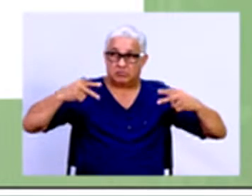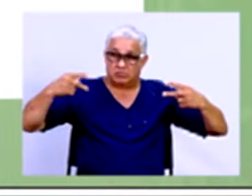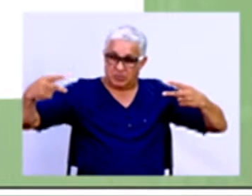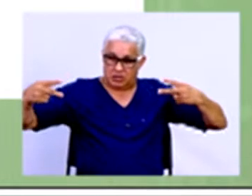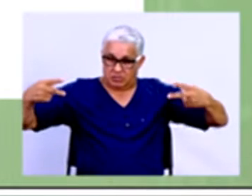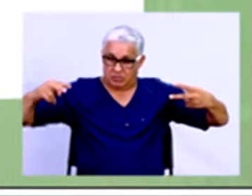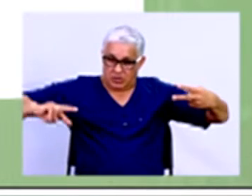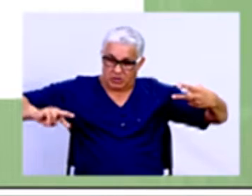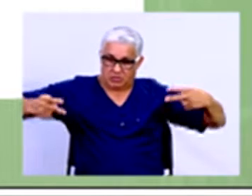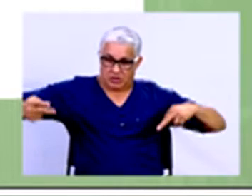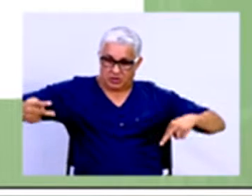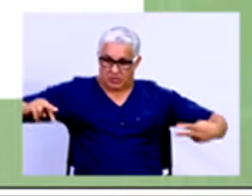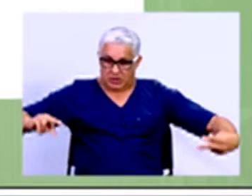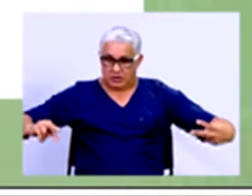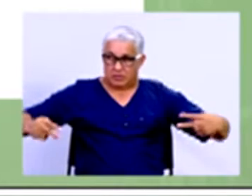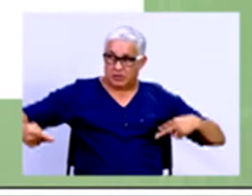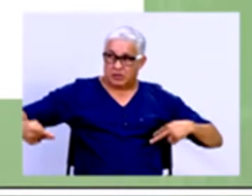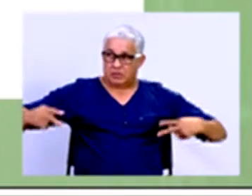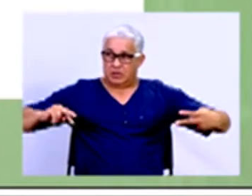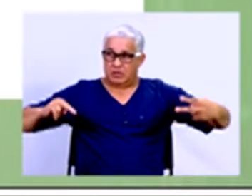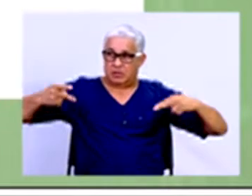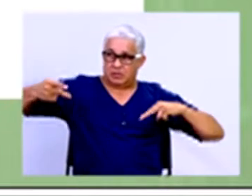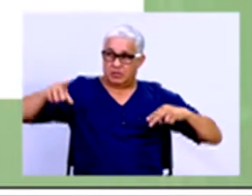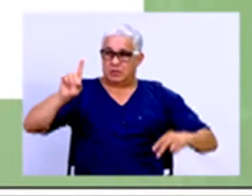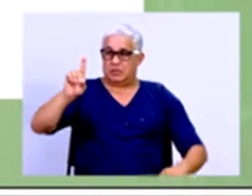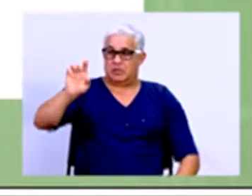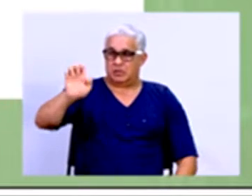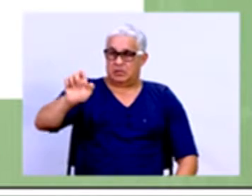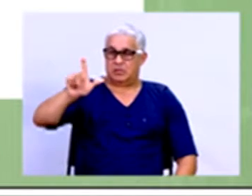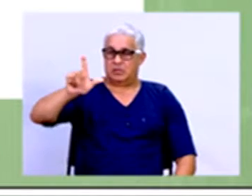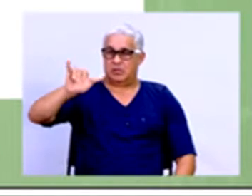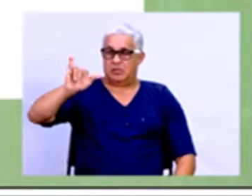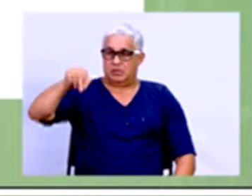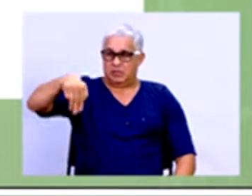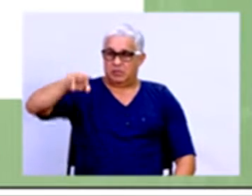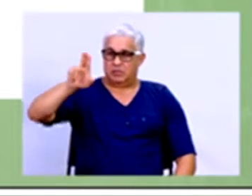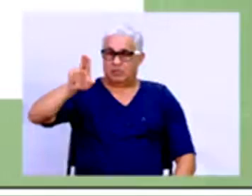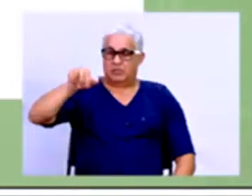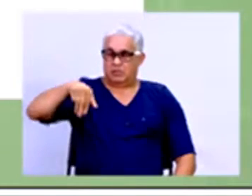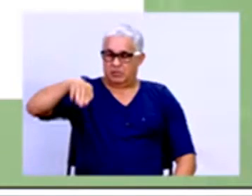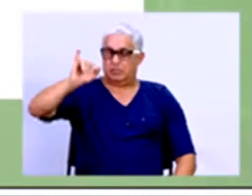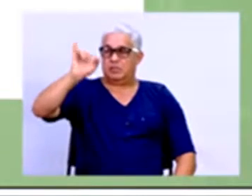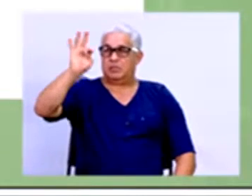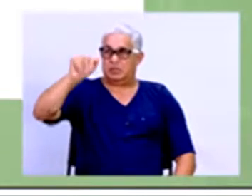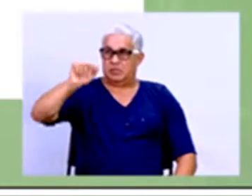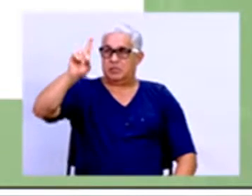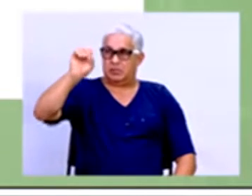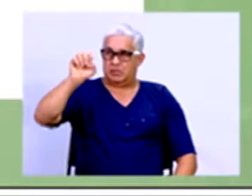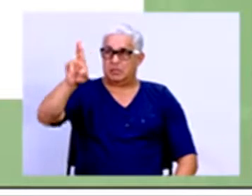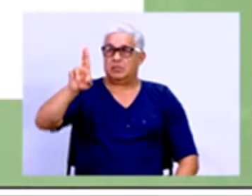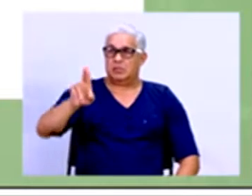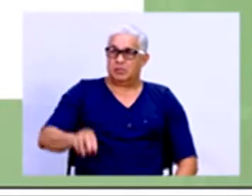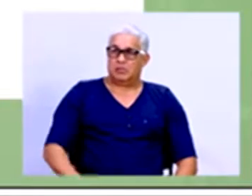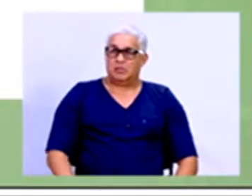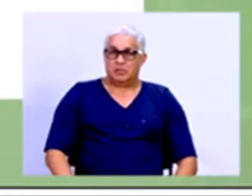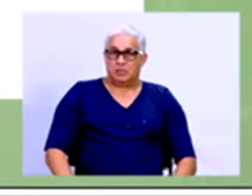tecnologia PHP, né? Então nós temos um sinal de menor, ponto de interrogação e a palavrinha escrito